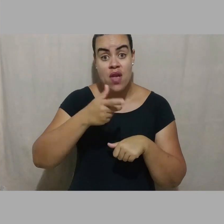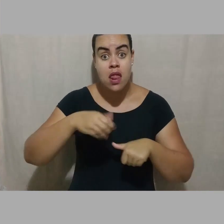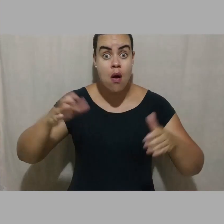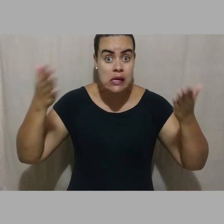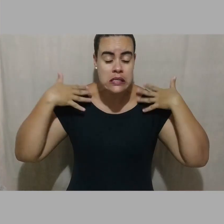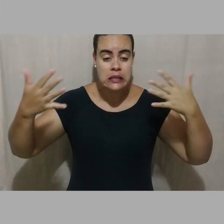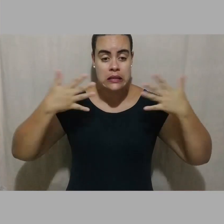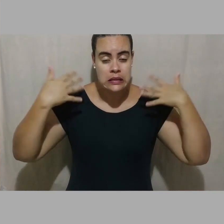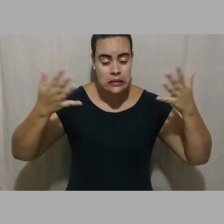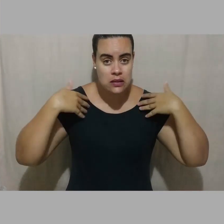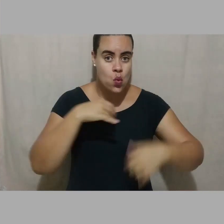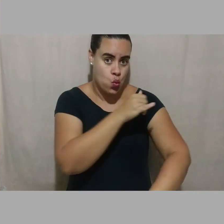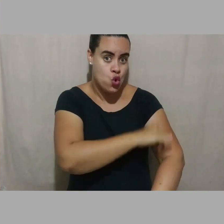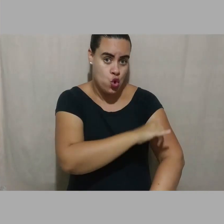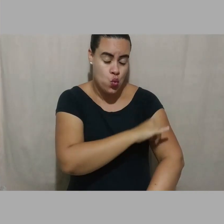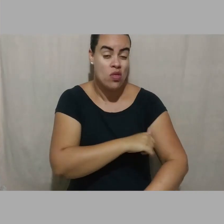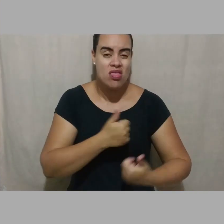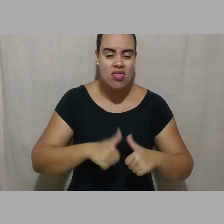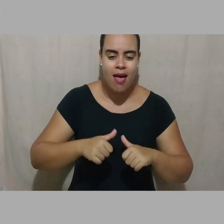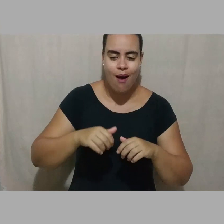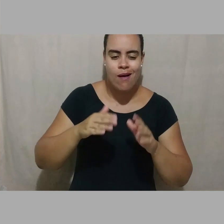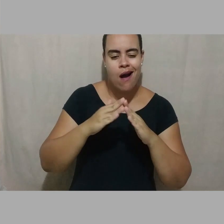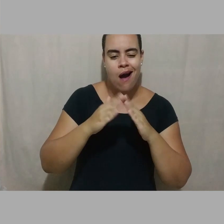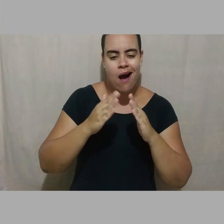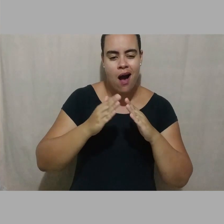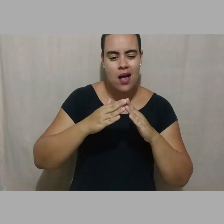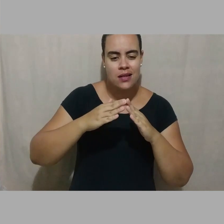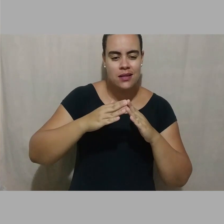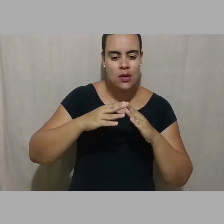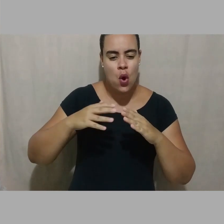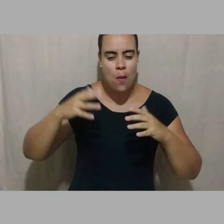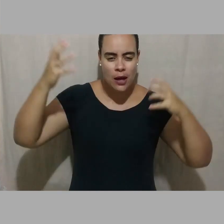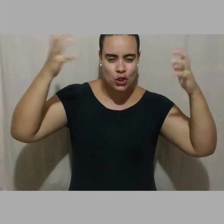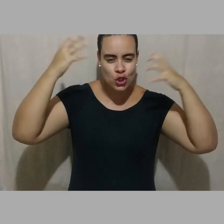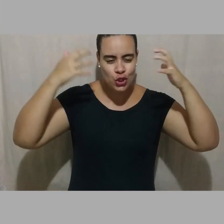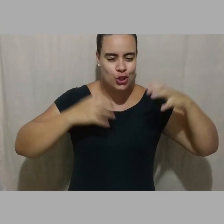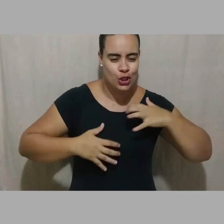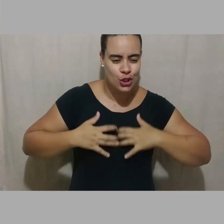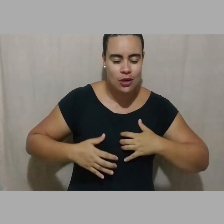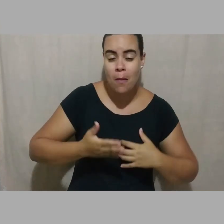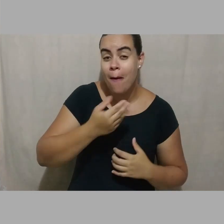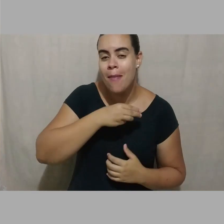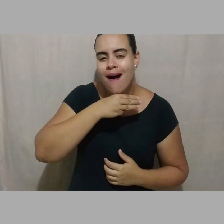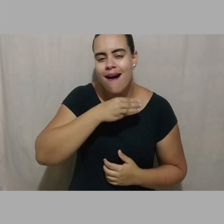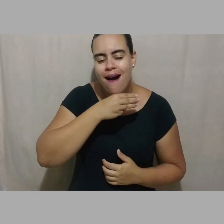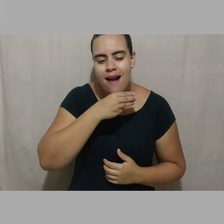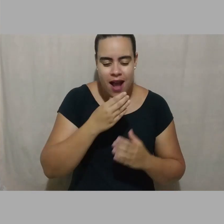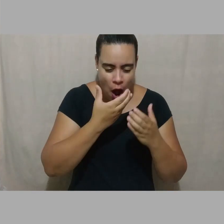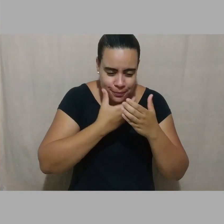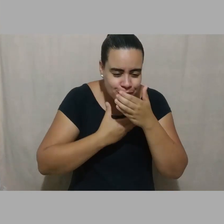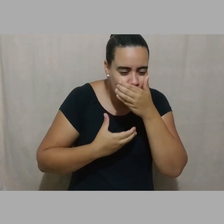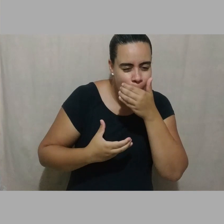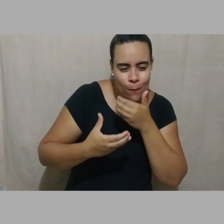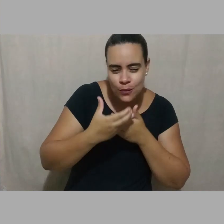do Rio de Janeiro. Nós estávamos tomando banho de borracha no quintal e comendo mangas, quando obstinadamente eu